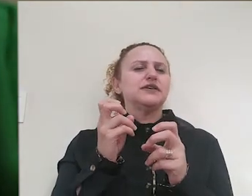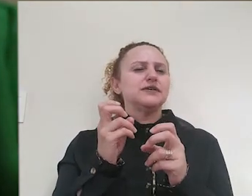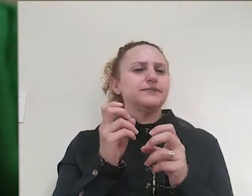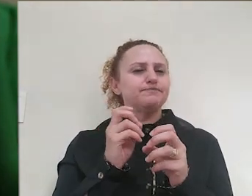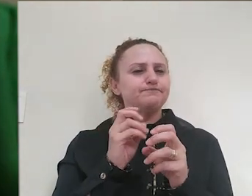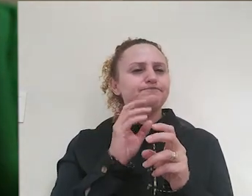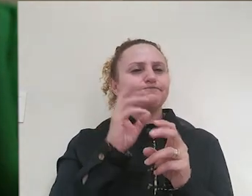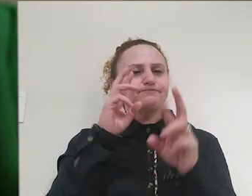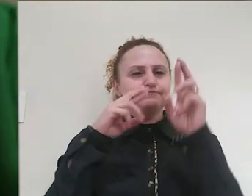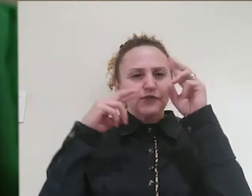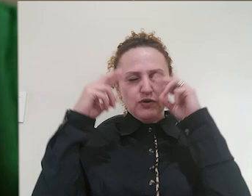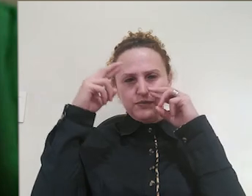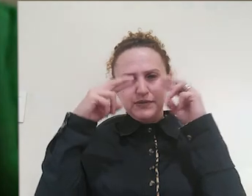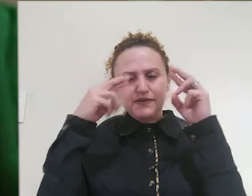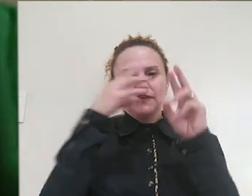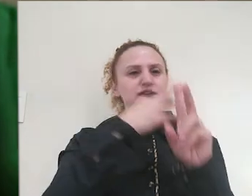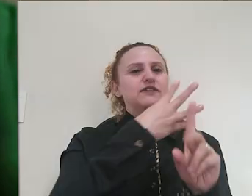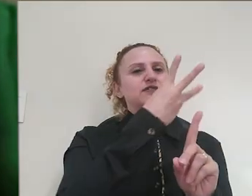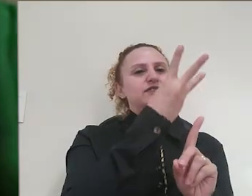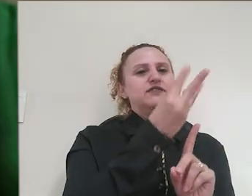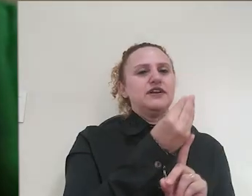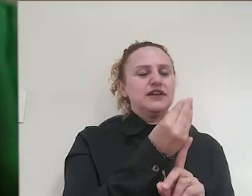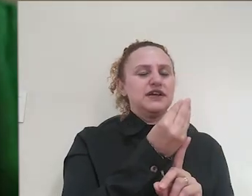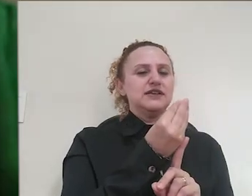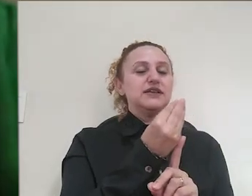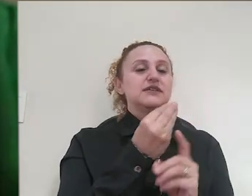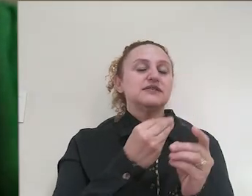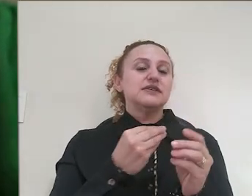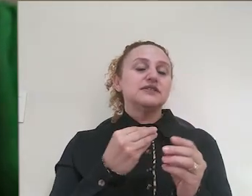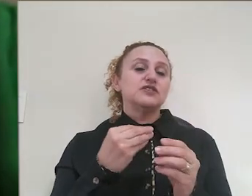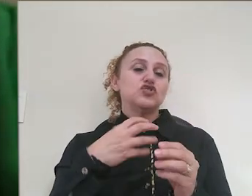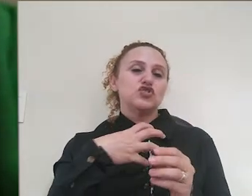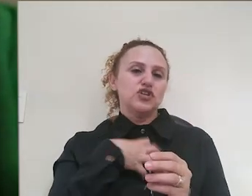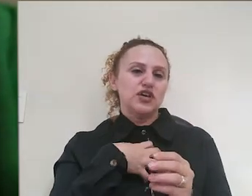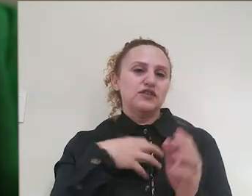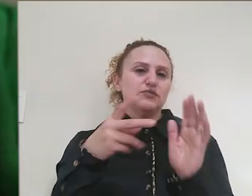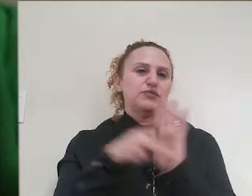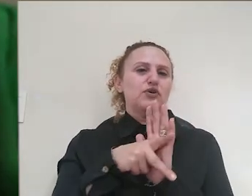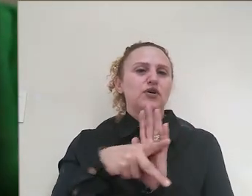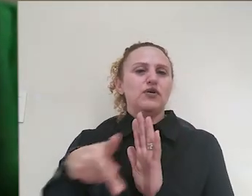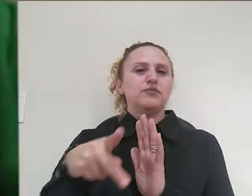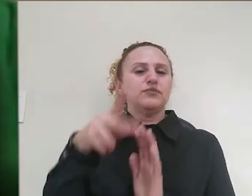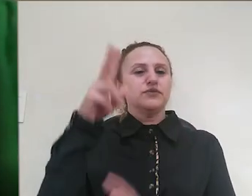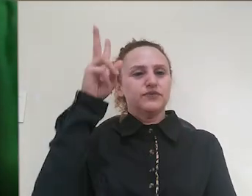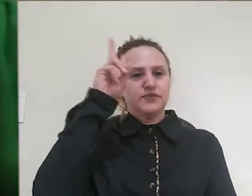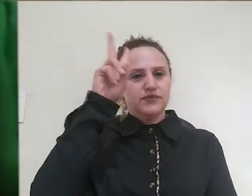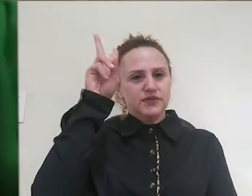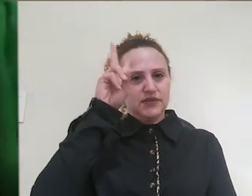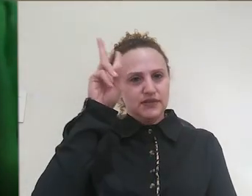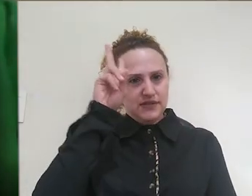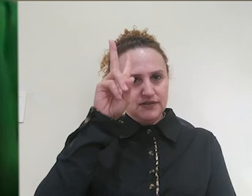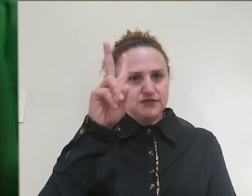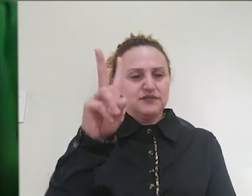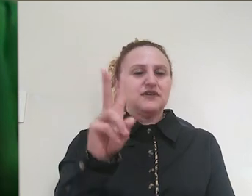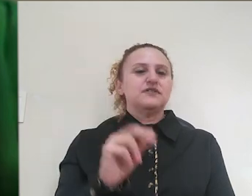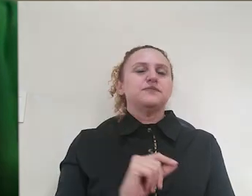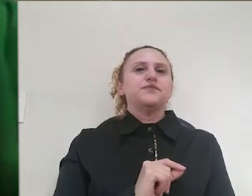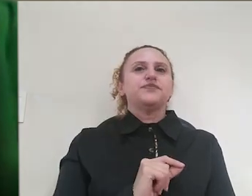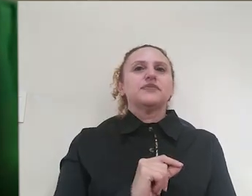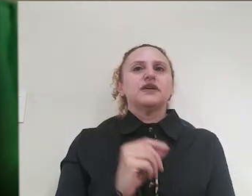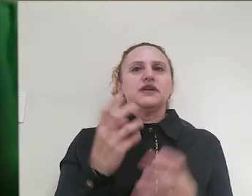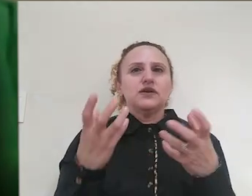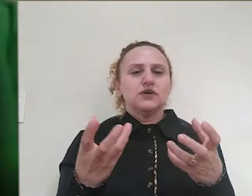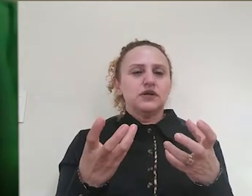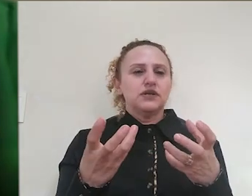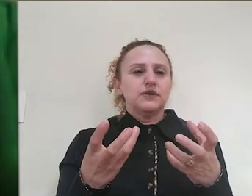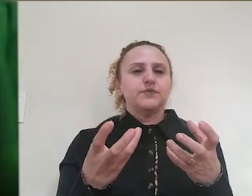do tempo, dessa perspectiva historicista. Essa é uma maneira de estudar a literatura, não é a única. E tendo isso em vista, eu gostaria então que